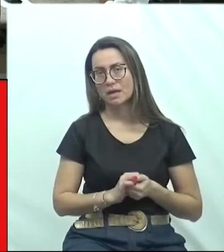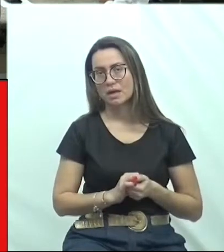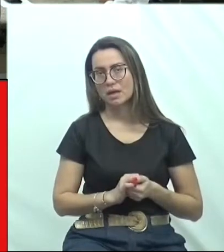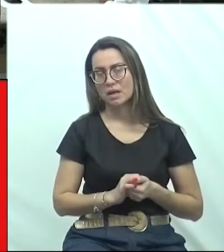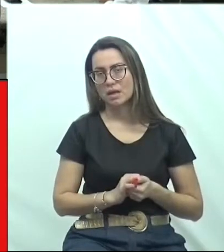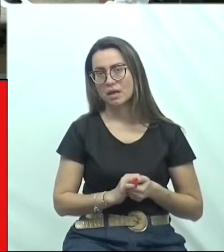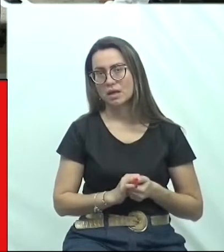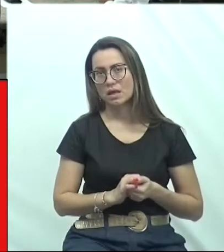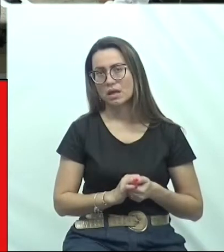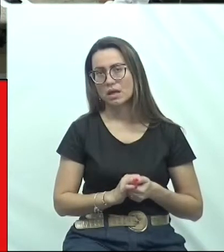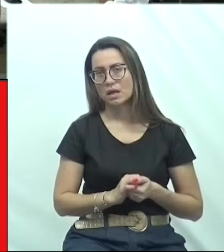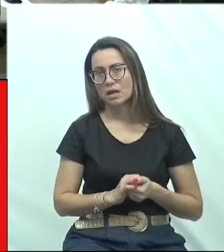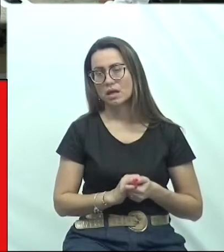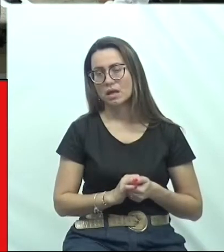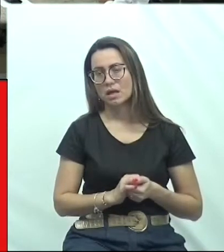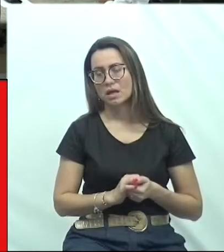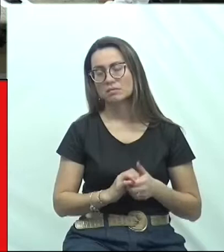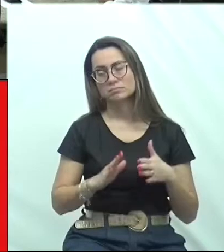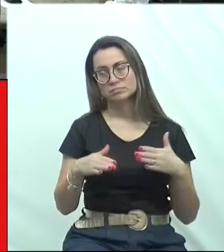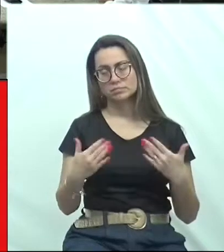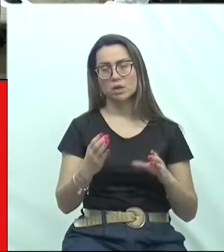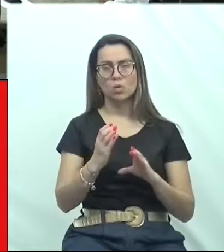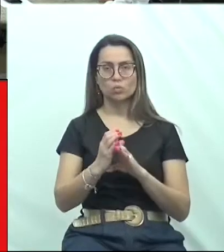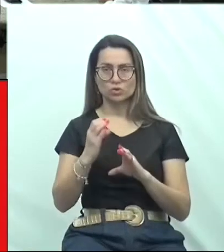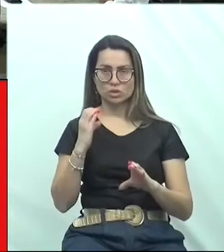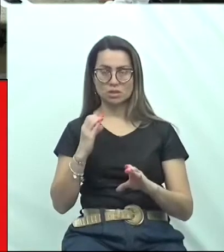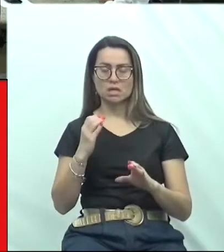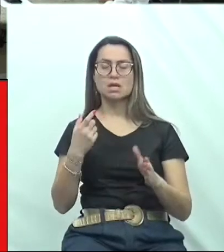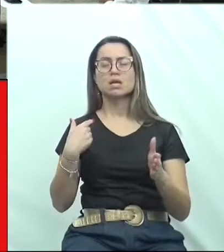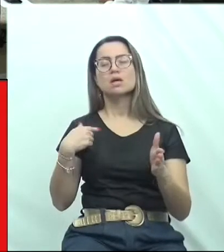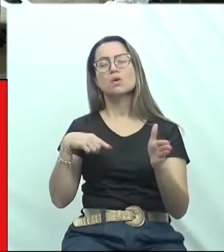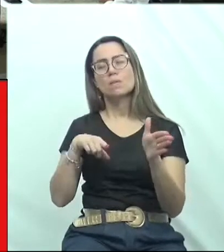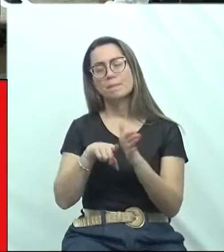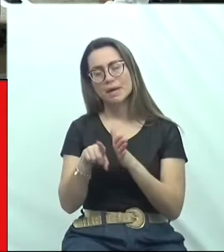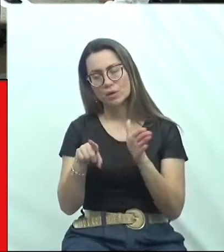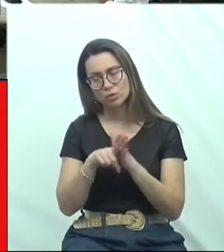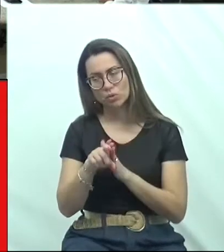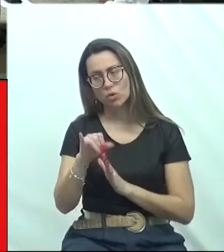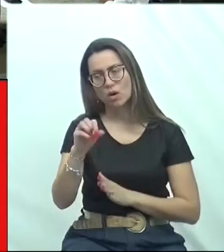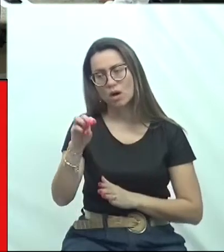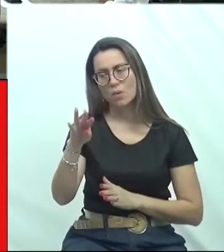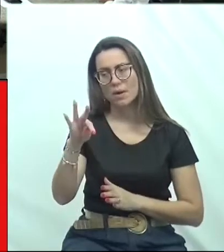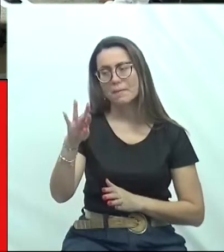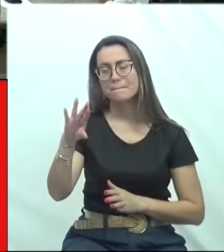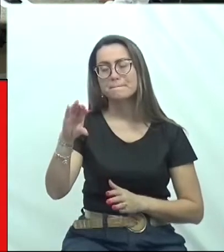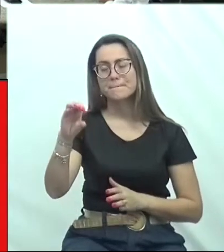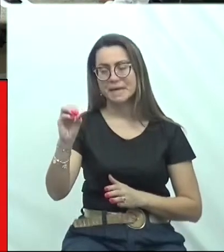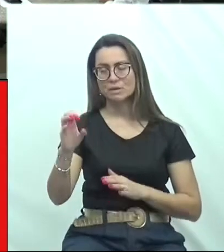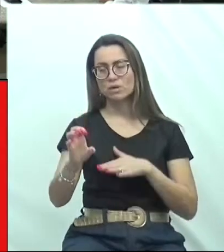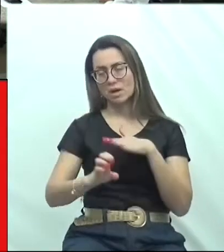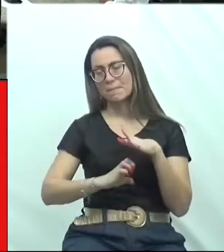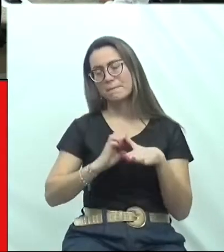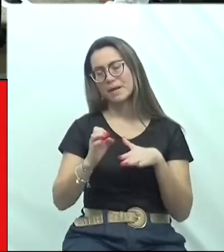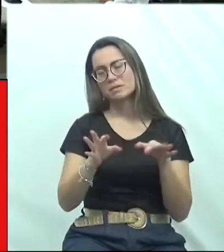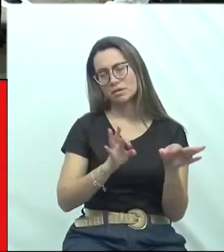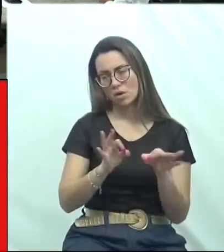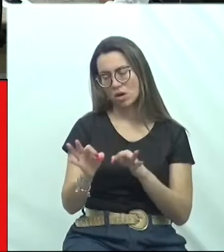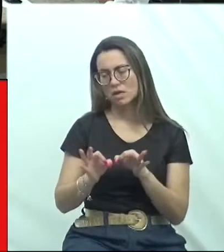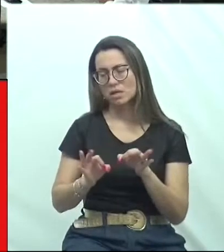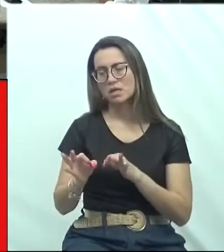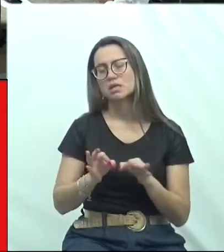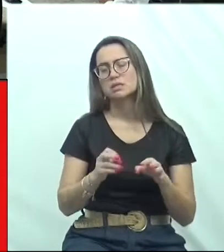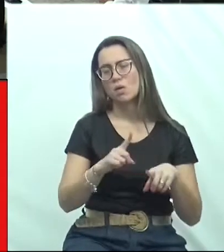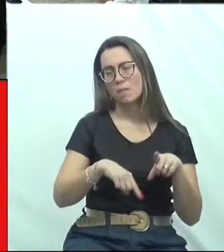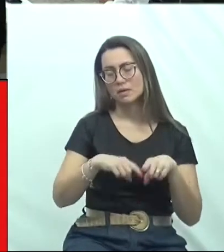um questionamento ao Inmetro. Isso, eu fiz. Vinícius, acho bom ele explanar, que é o órgão que regulamenta esse tipo de aparelho, enfim. E